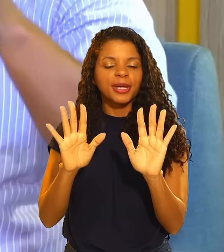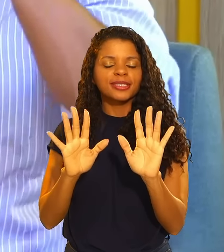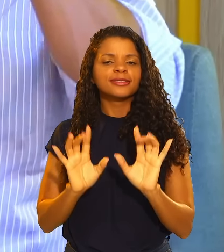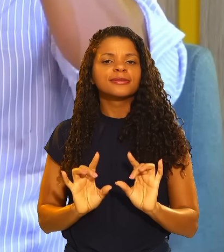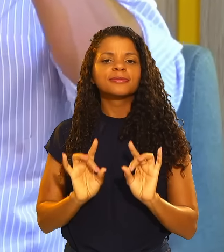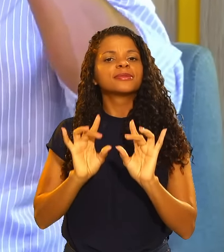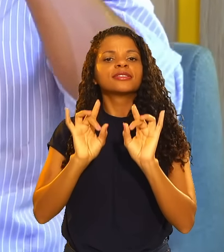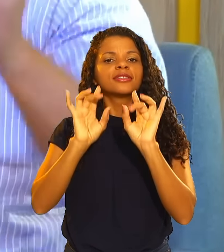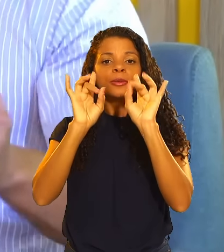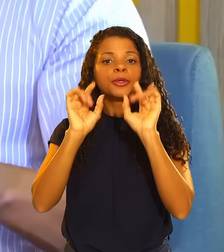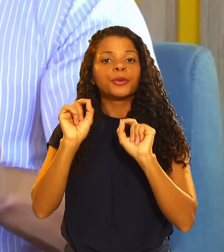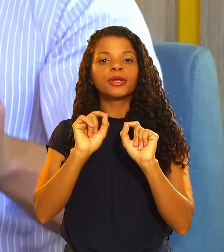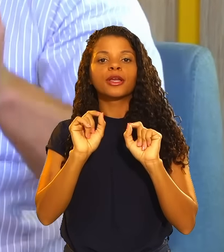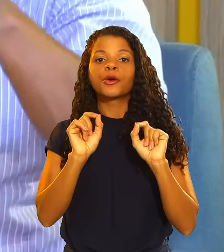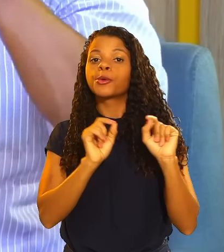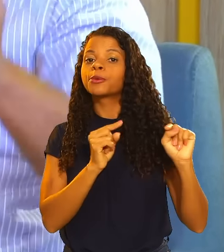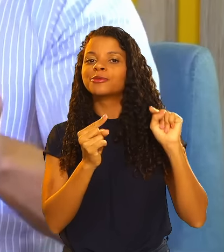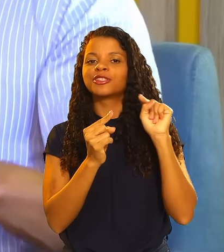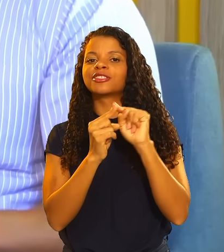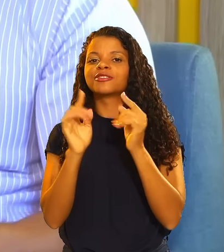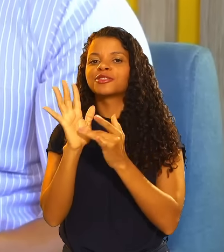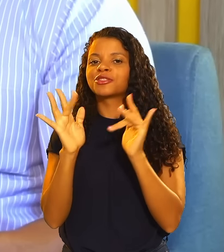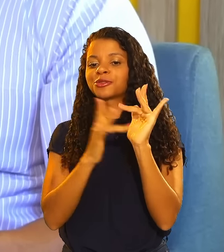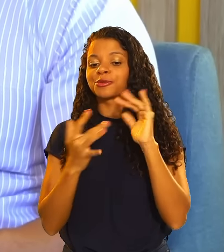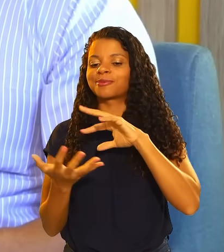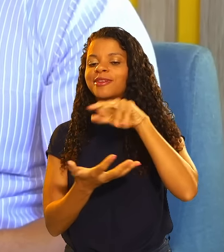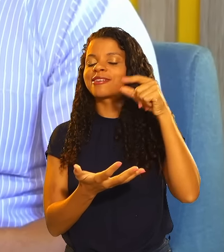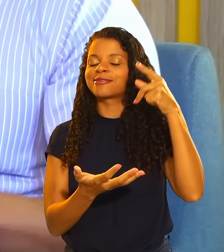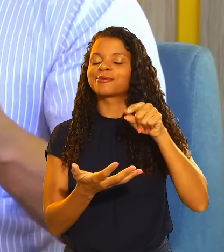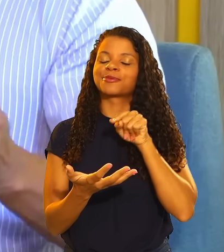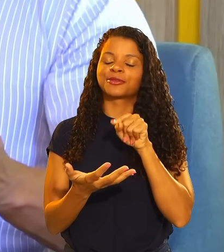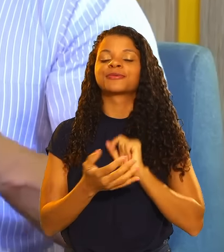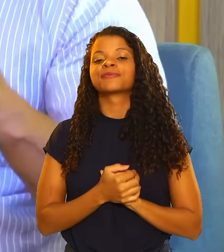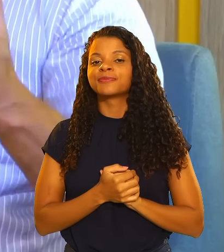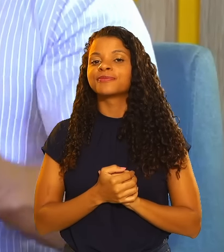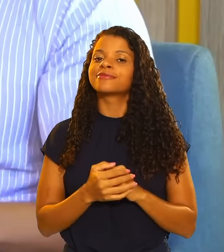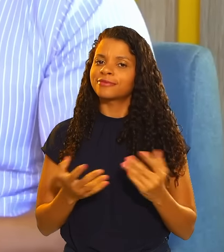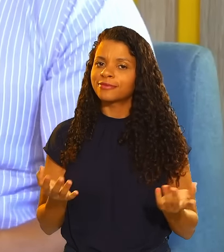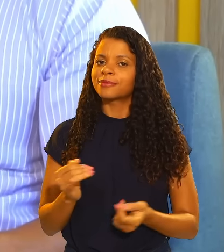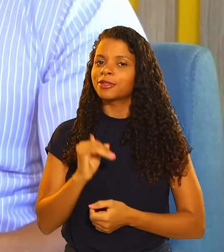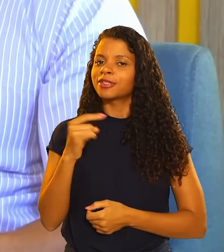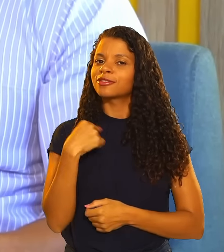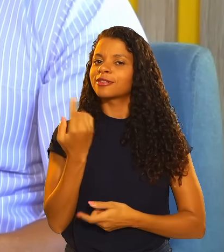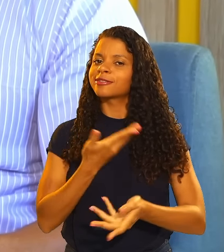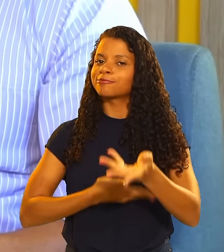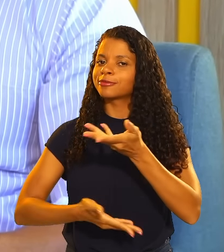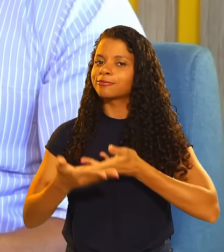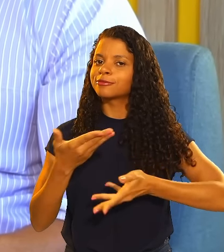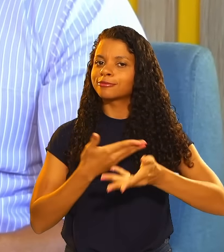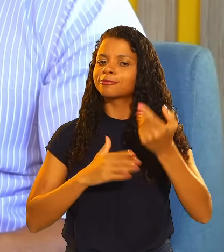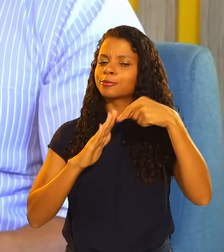especialmente acerca da missão de Cristo nessa terra. Então vale a pena a gente se demorar, se debruçar para poder